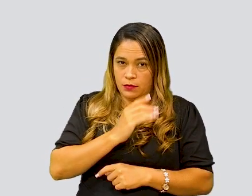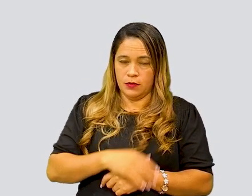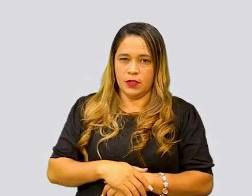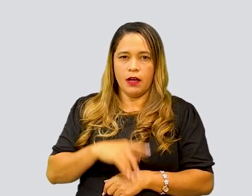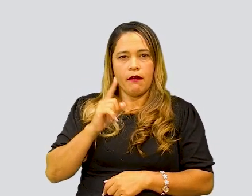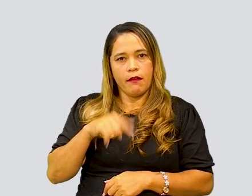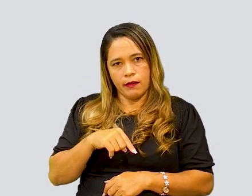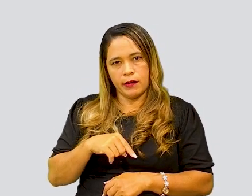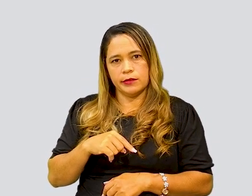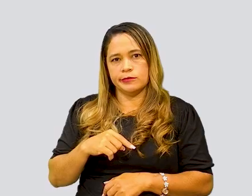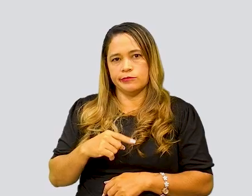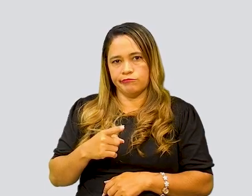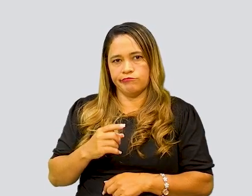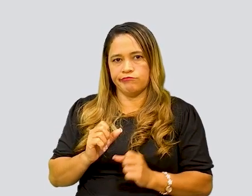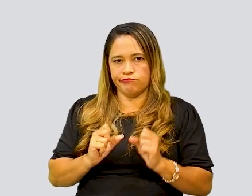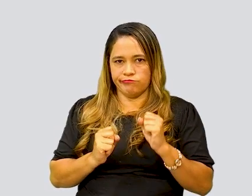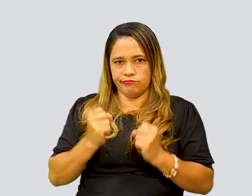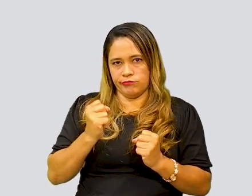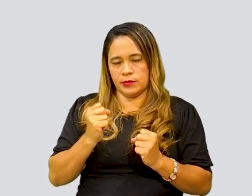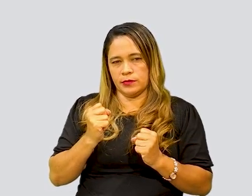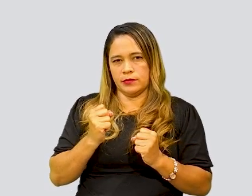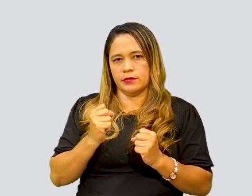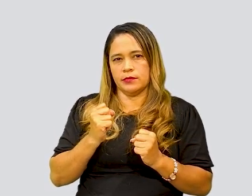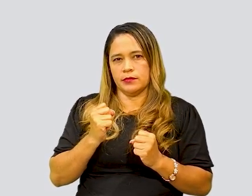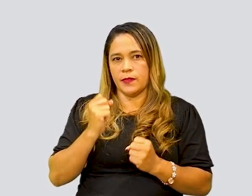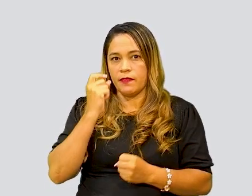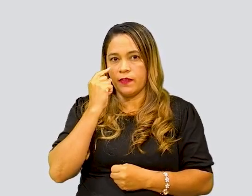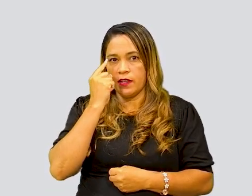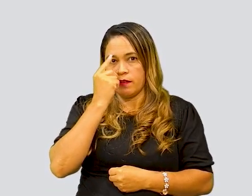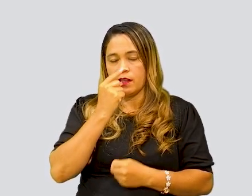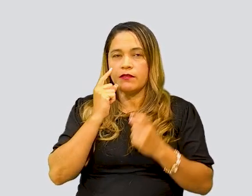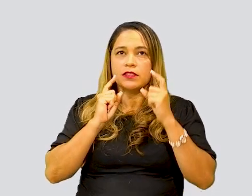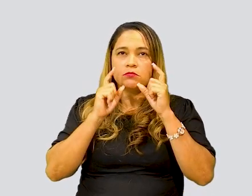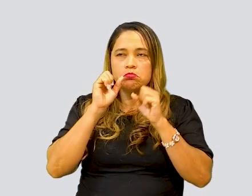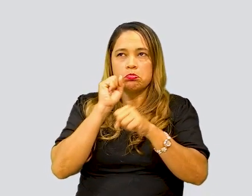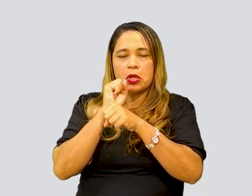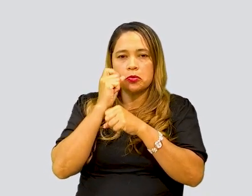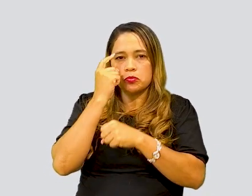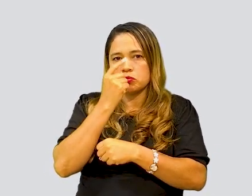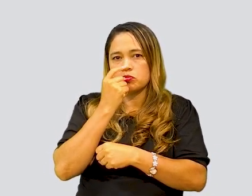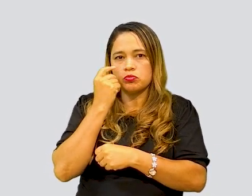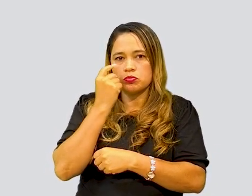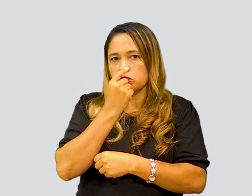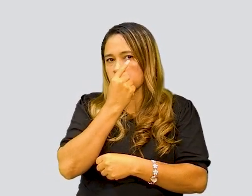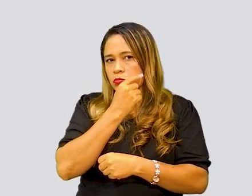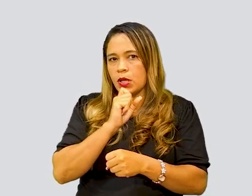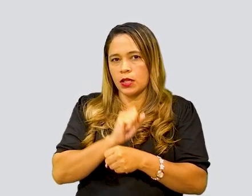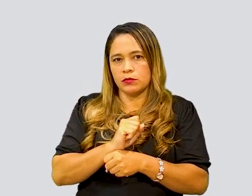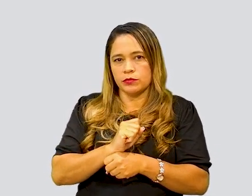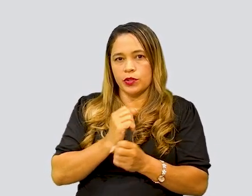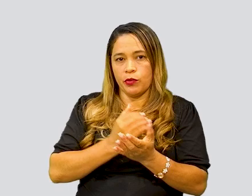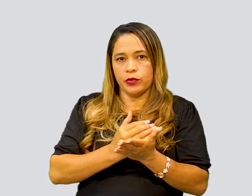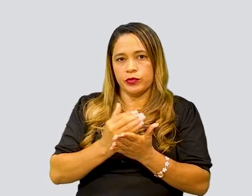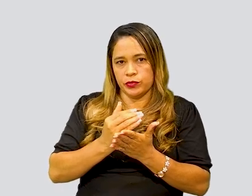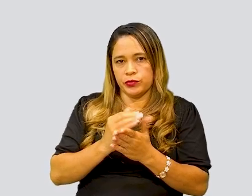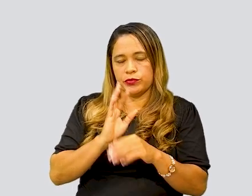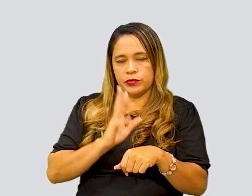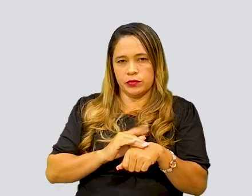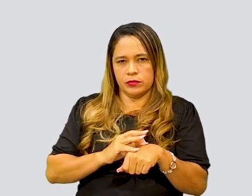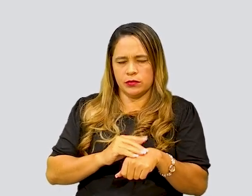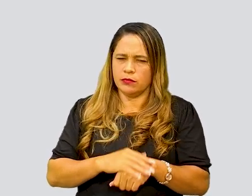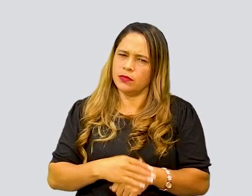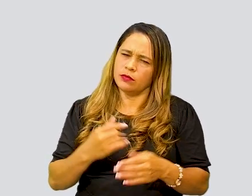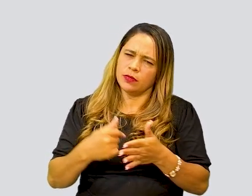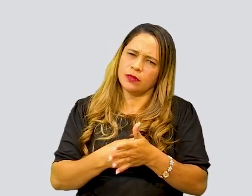uma paralisia muscular, nesse caso dos músculos da face, ok? Que é um sintoma inicial dessa doença. E você vai me perguntar uma